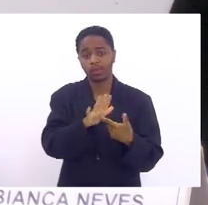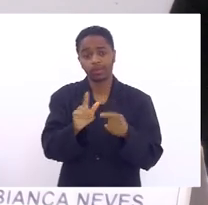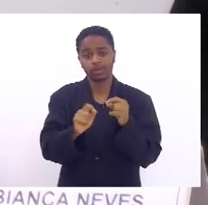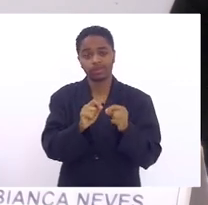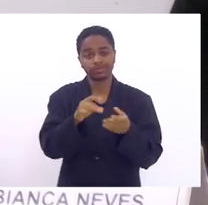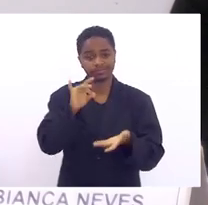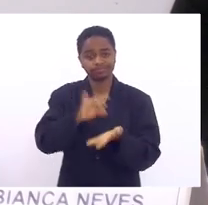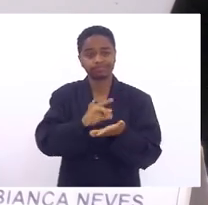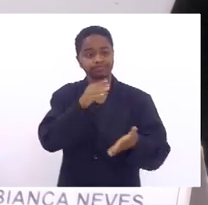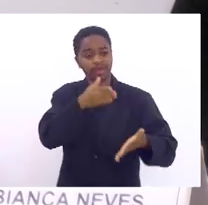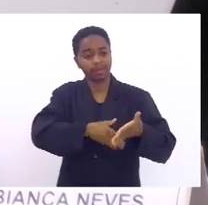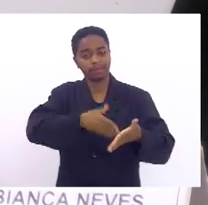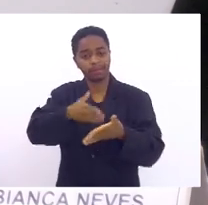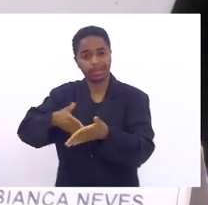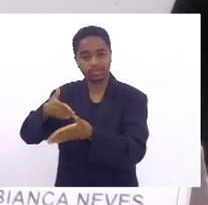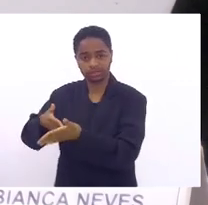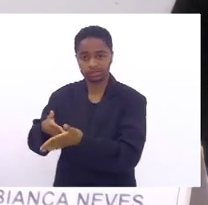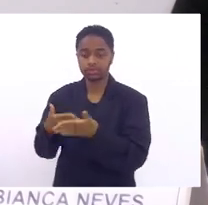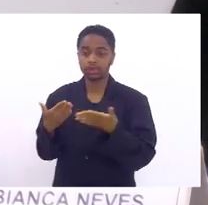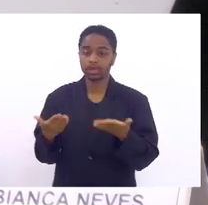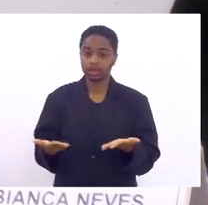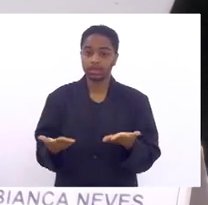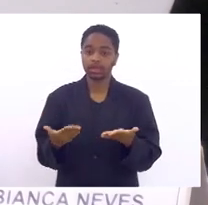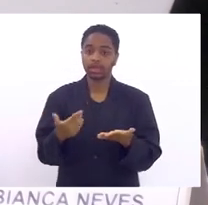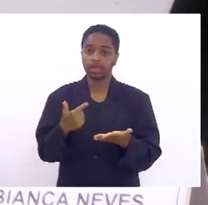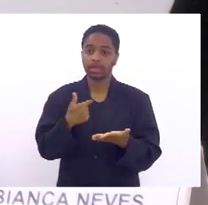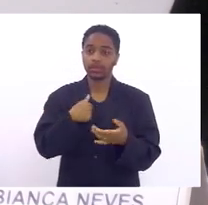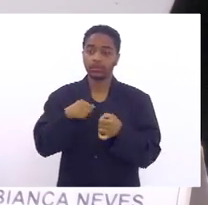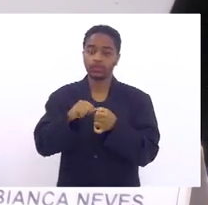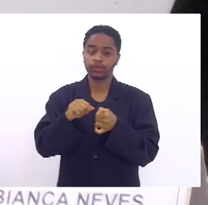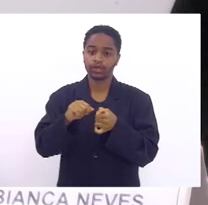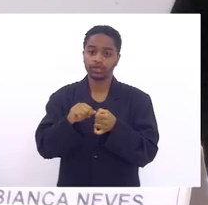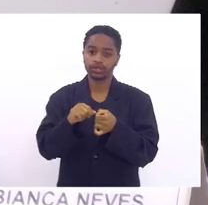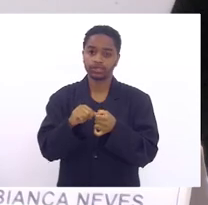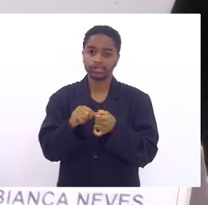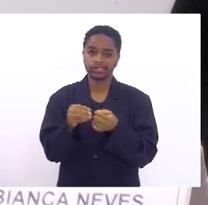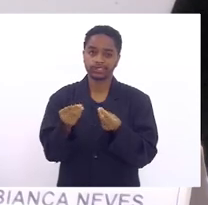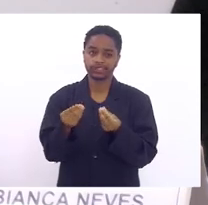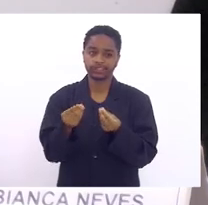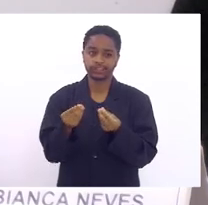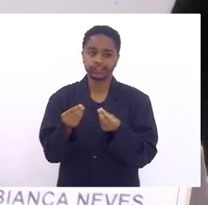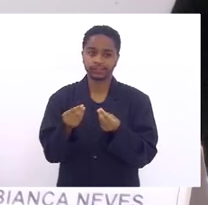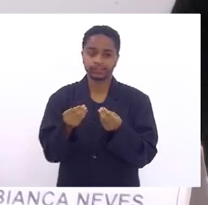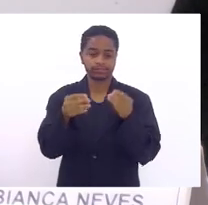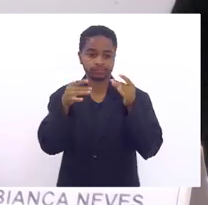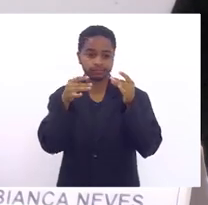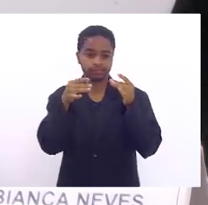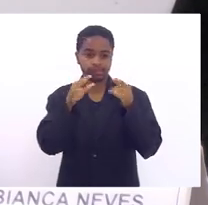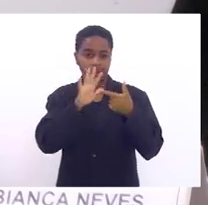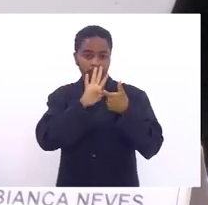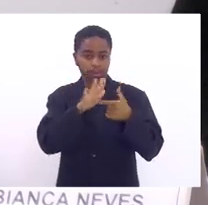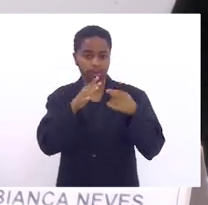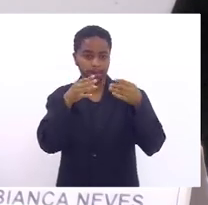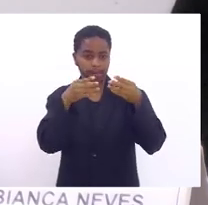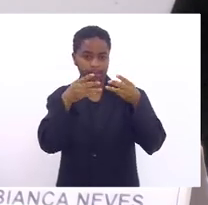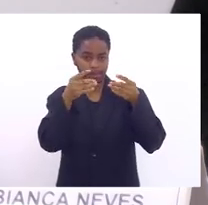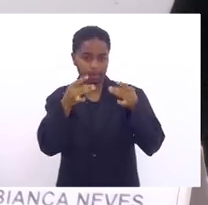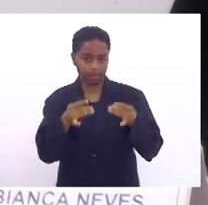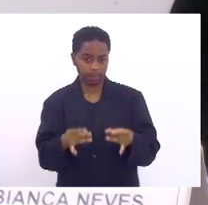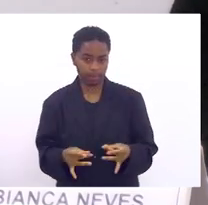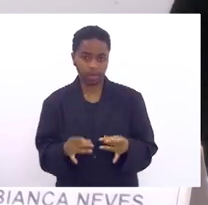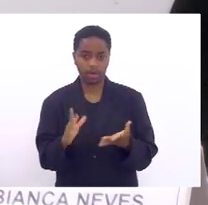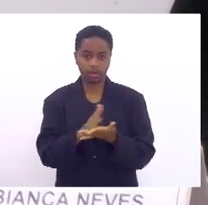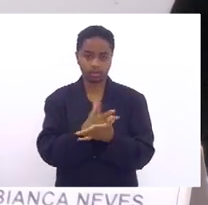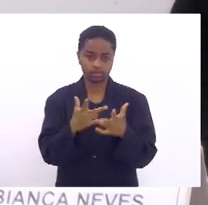grande impedimento eu fiz aqui um um eu ponto aí algumas coisas né que a gente viu no no